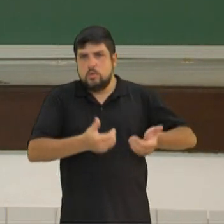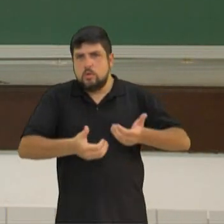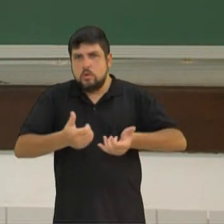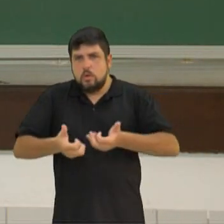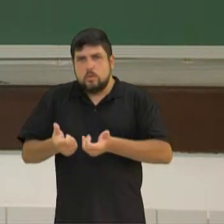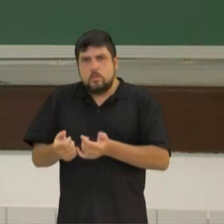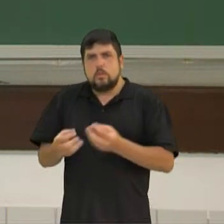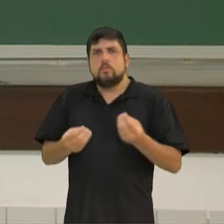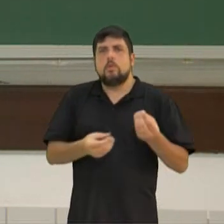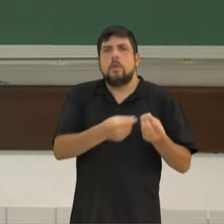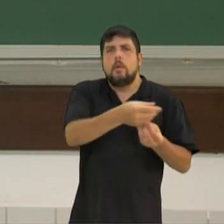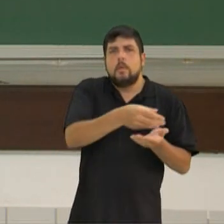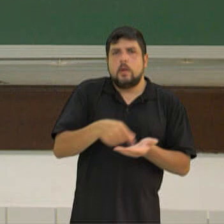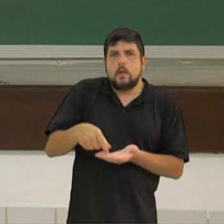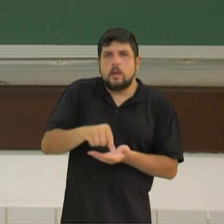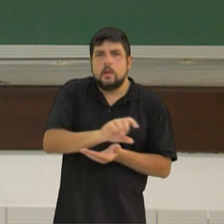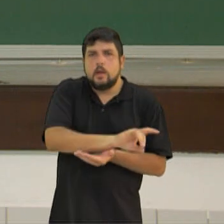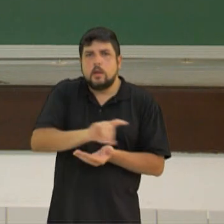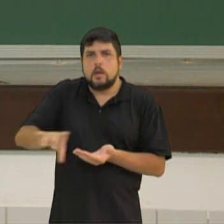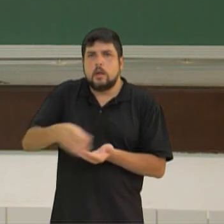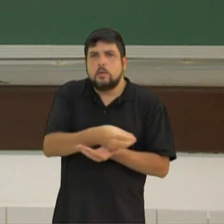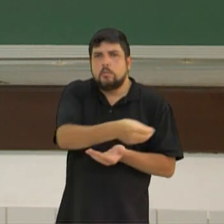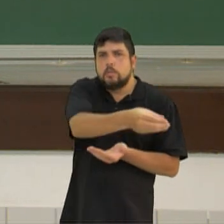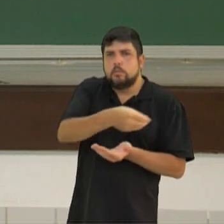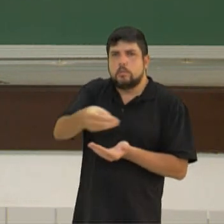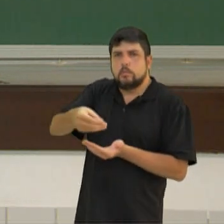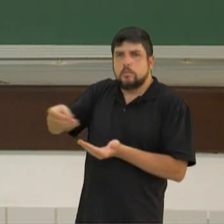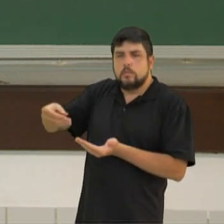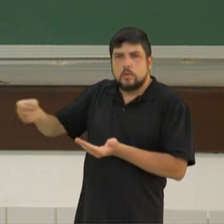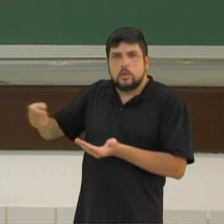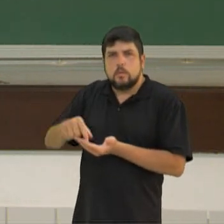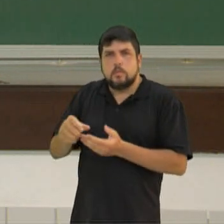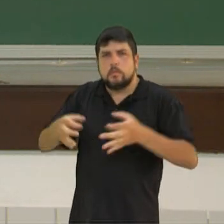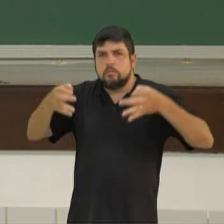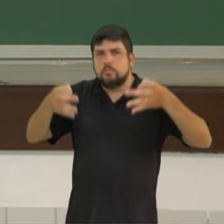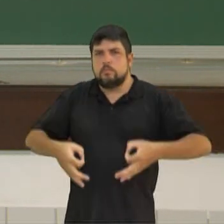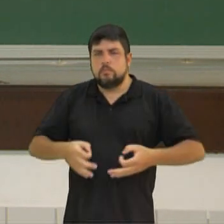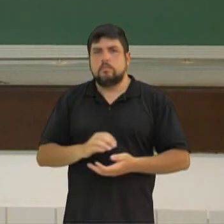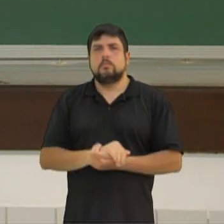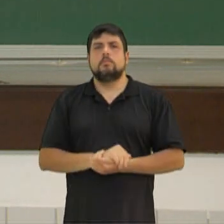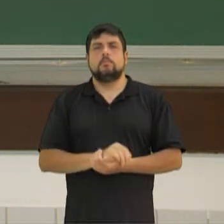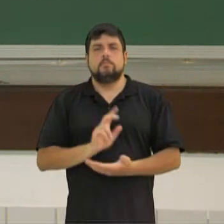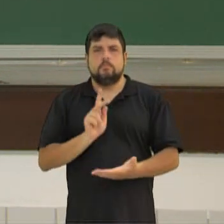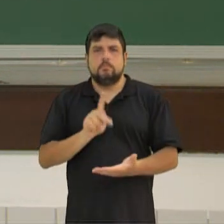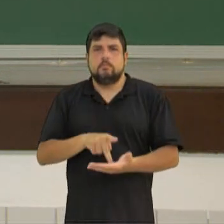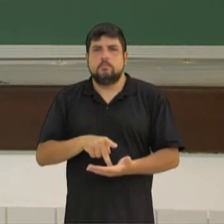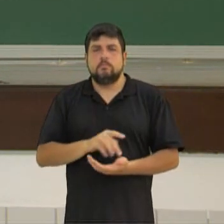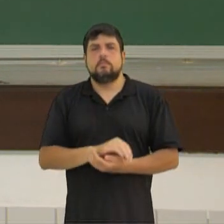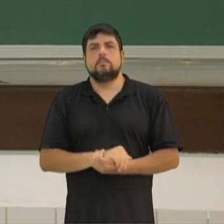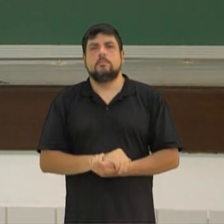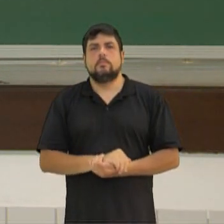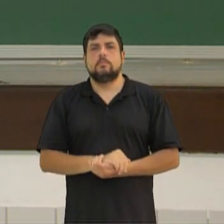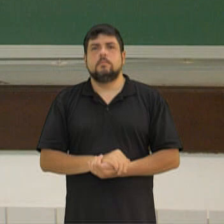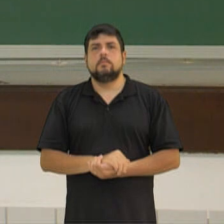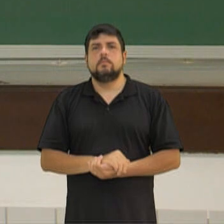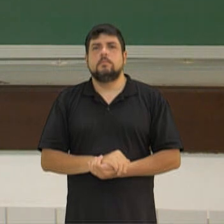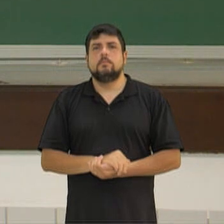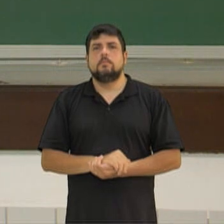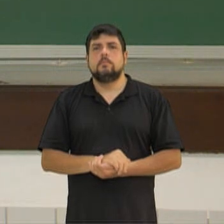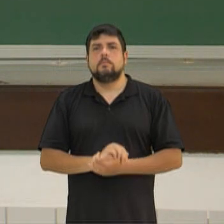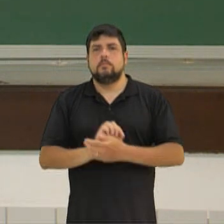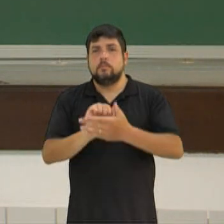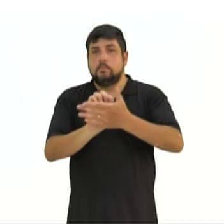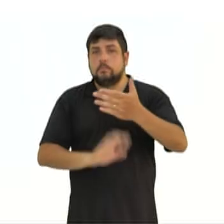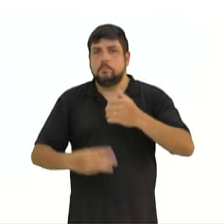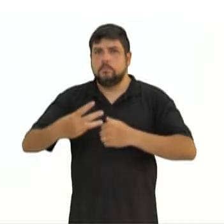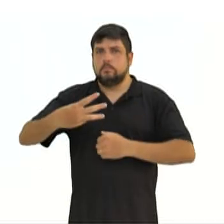destino adequado para cada um dos componentes do nosso lixo eletrônico. Verdadeira questão. Atividade 3,